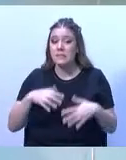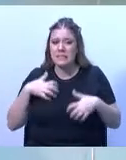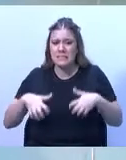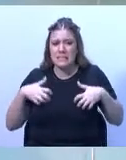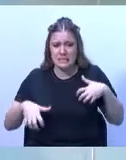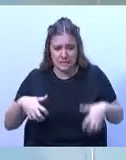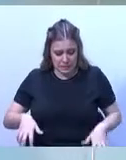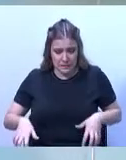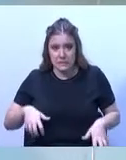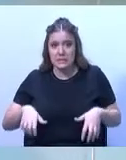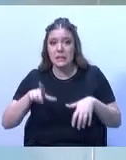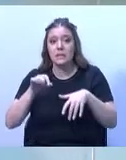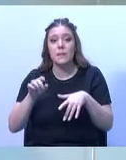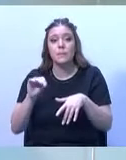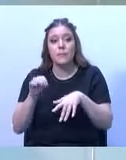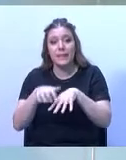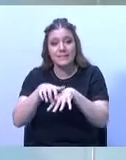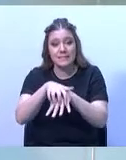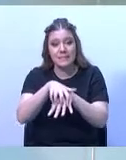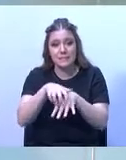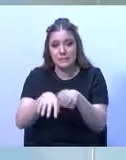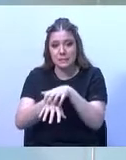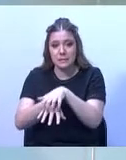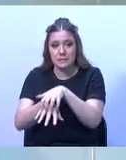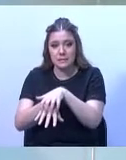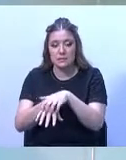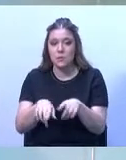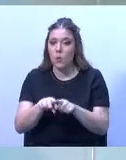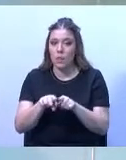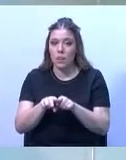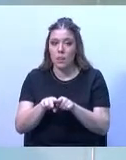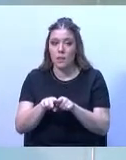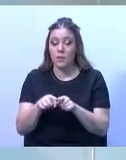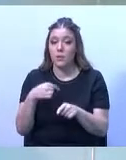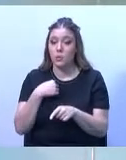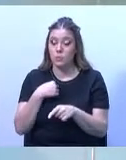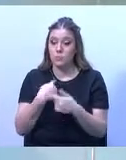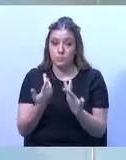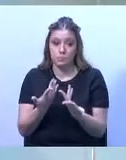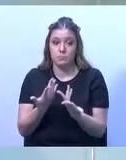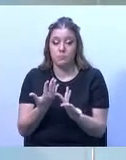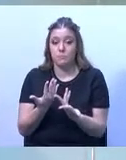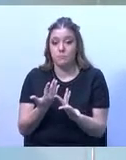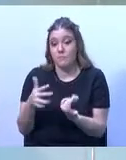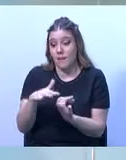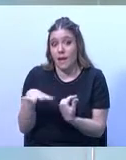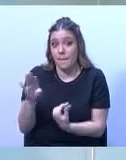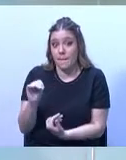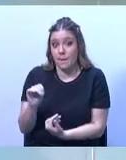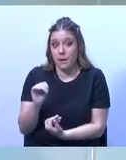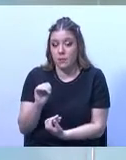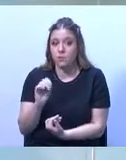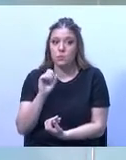no meio dos dedos dos pés. Pronto. Eu aí, independentemente de ir à podologia, e